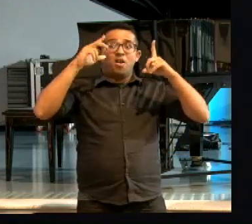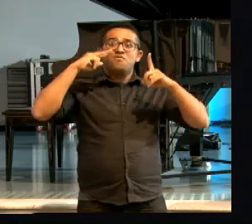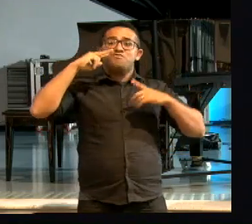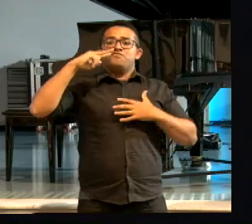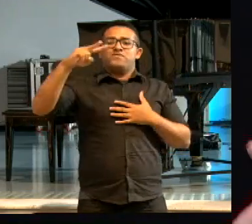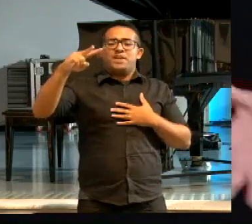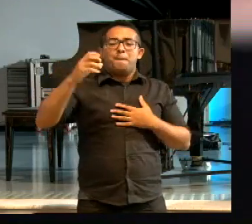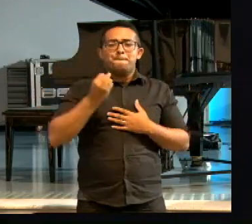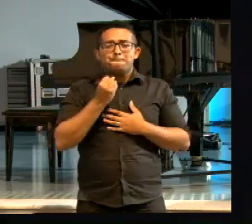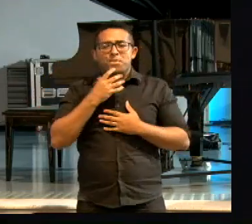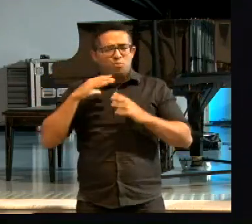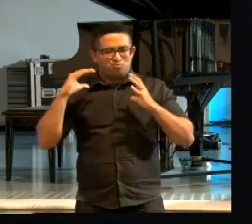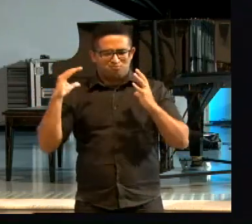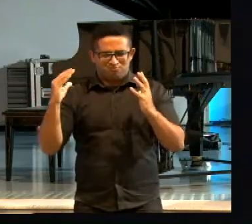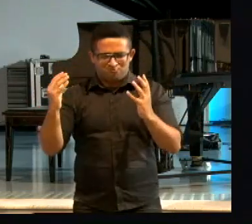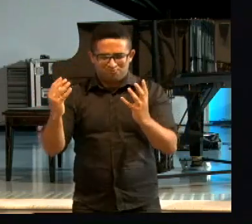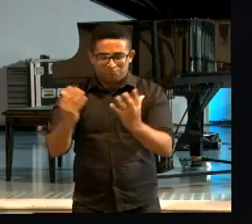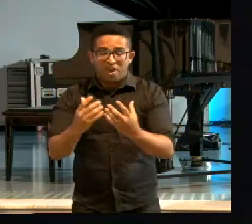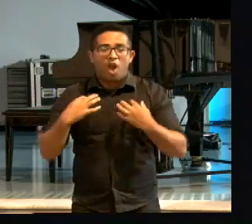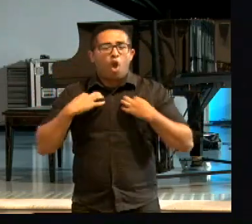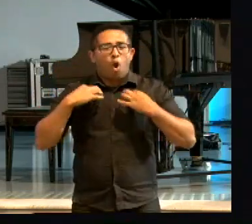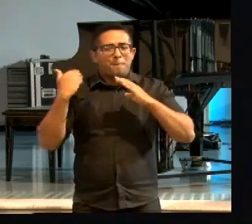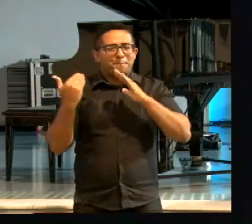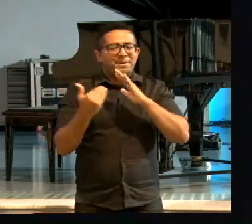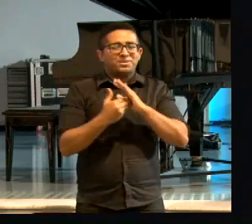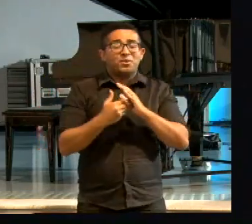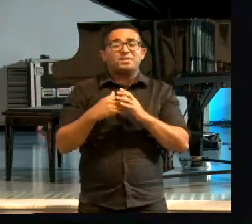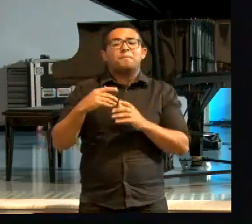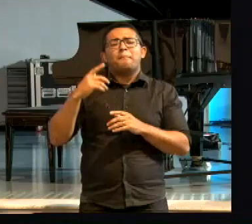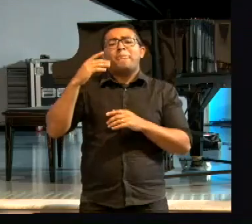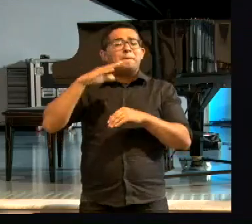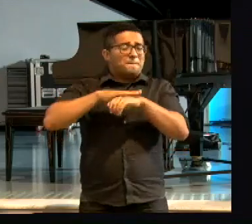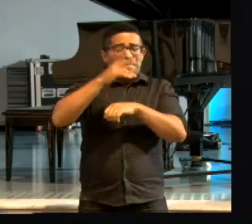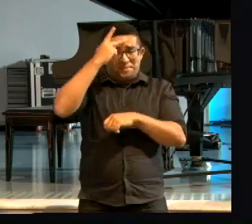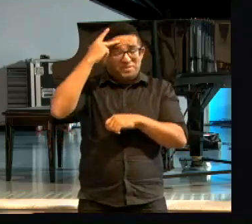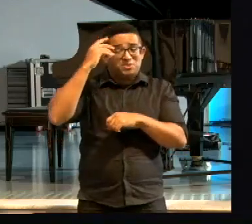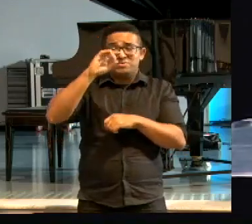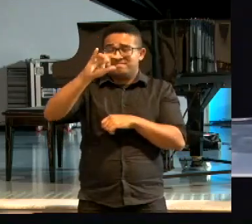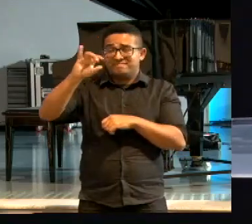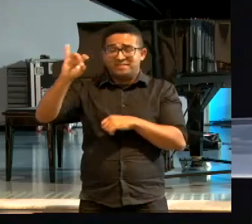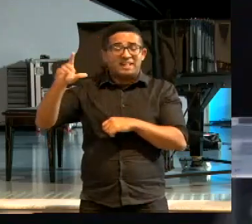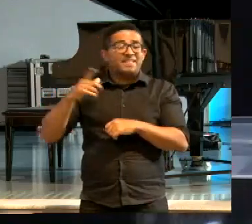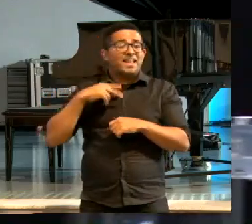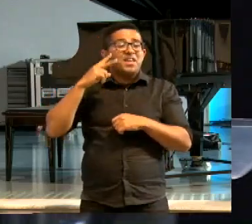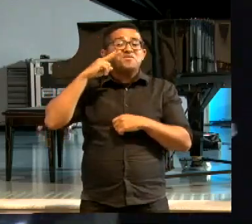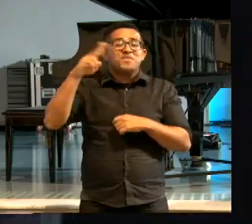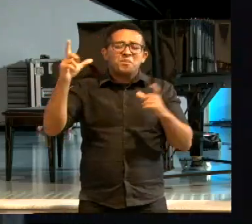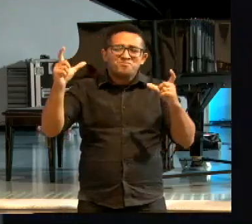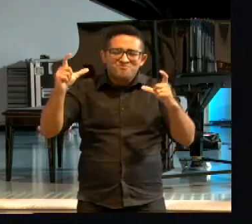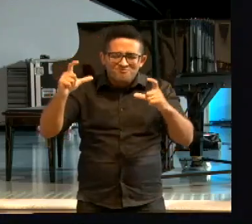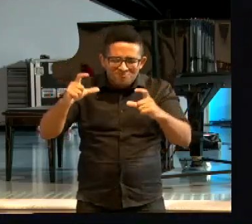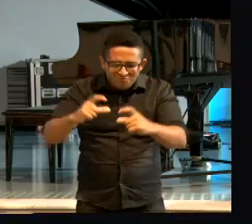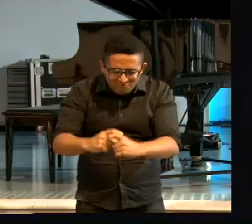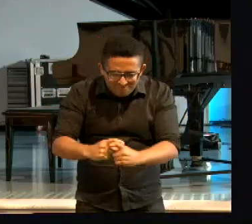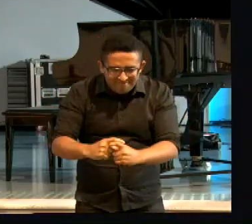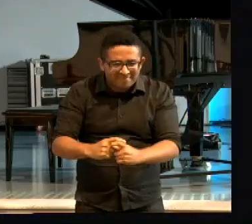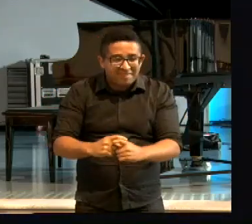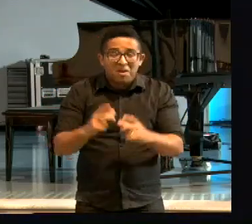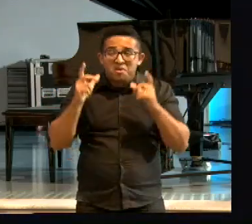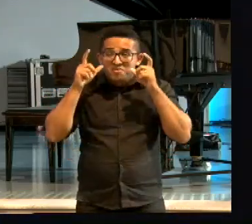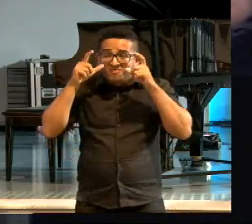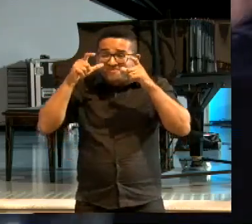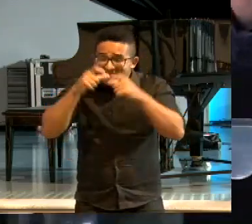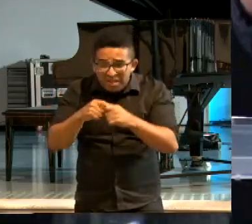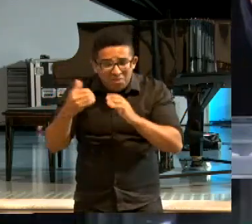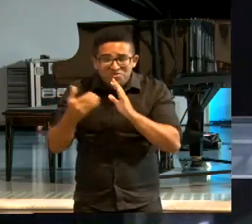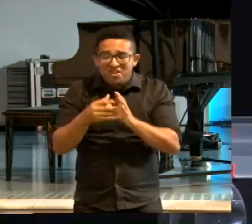enxergar o pacote todo completo, a roupa toda, a maioria de nós insiste em ter uma visão micro. A gente